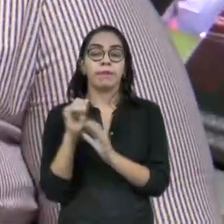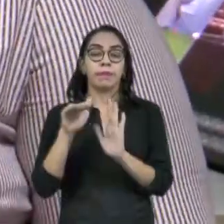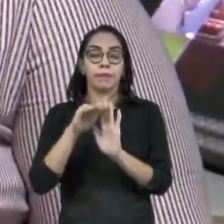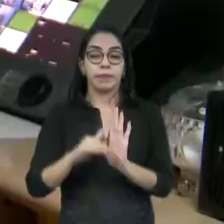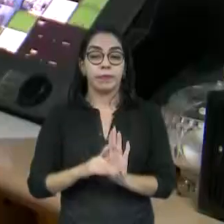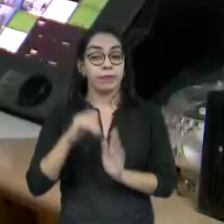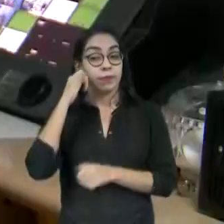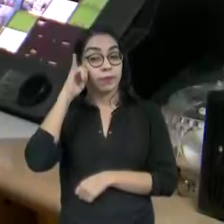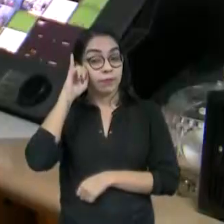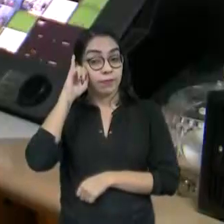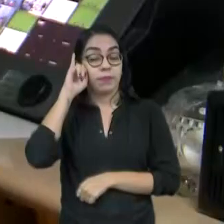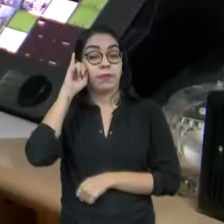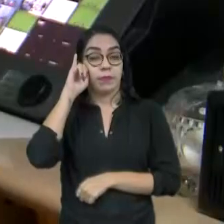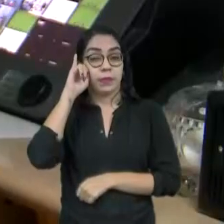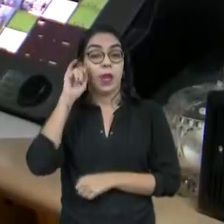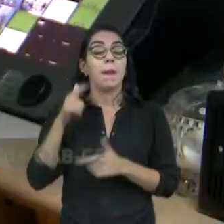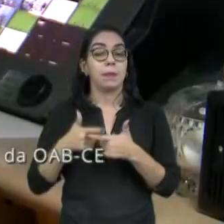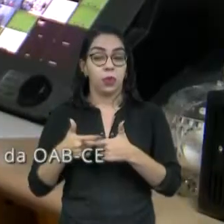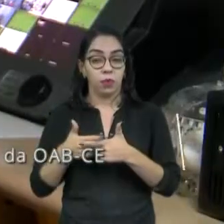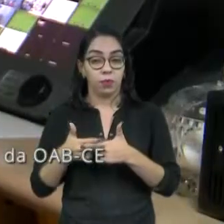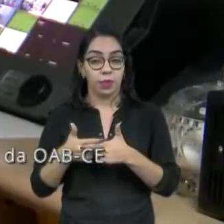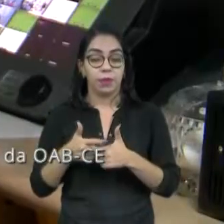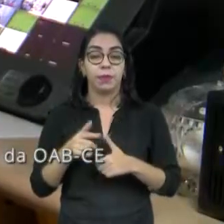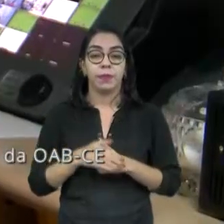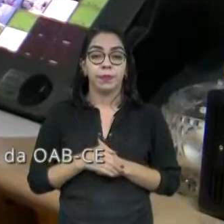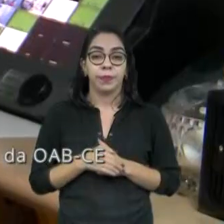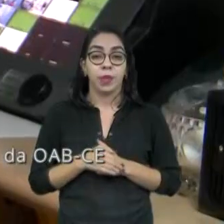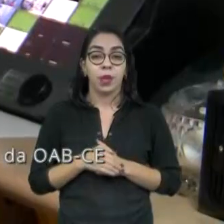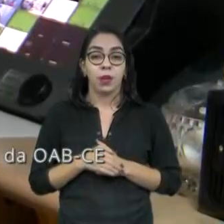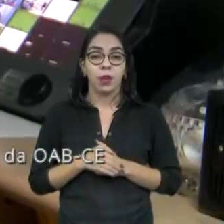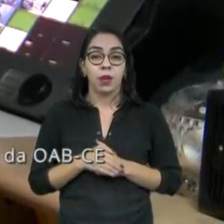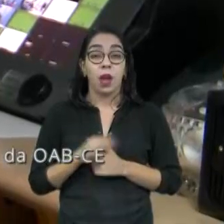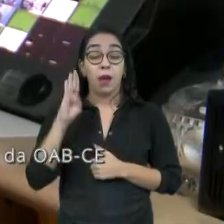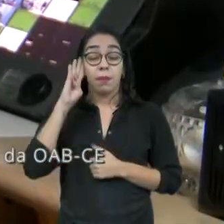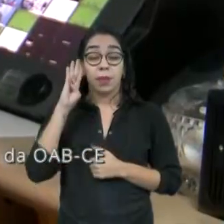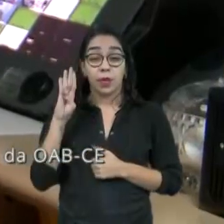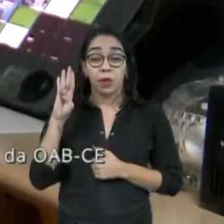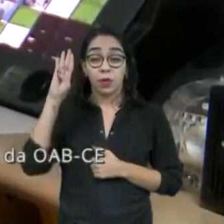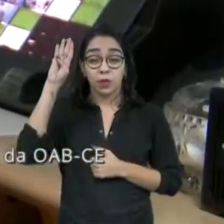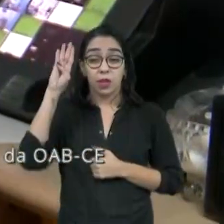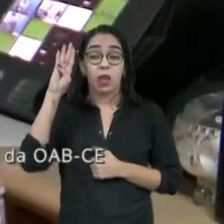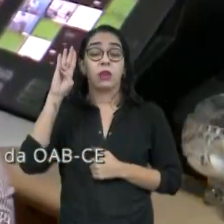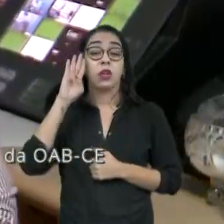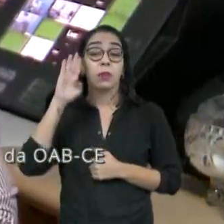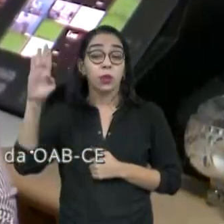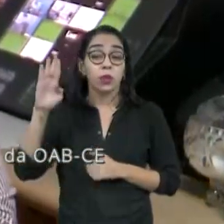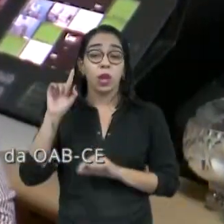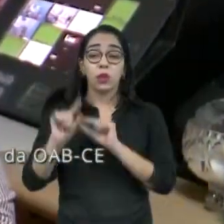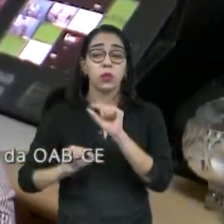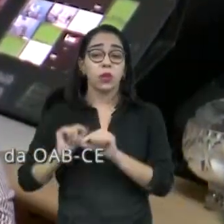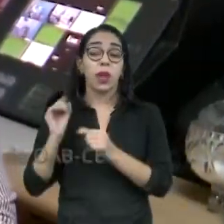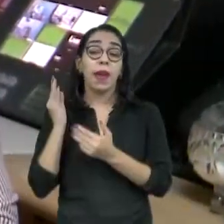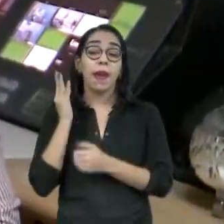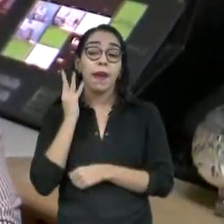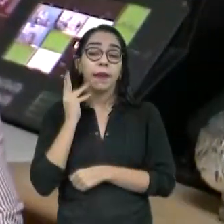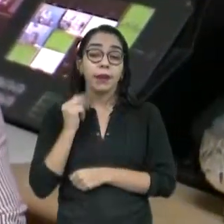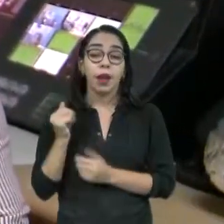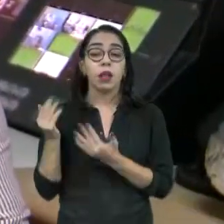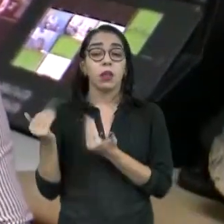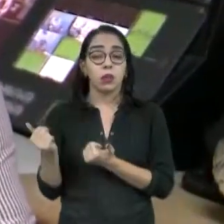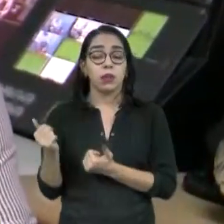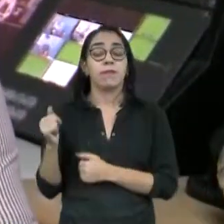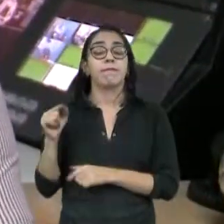legais a questão da prioridade da Criança e Adolescente da questão do melhor interesse da Criança e Adolescente tudo isso é